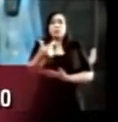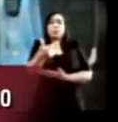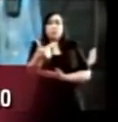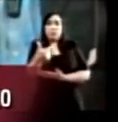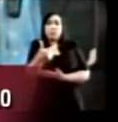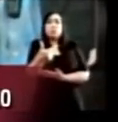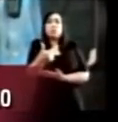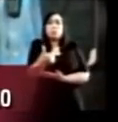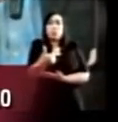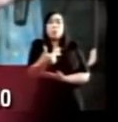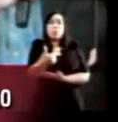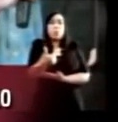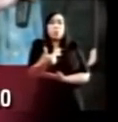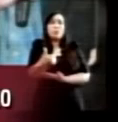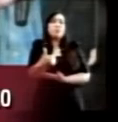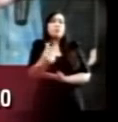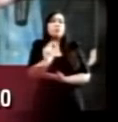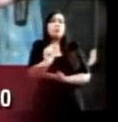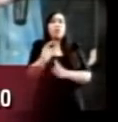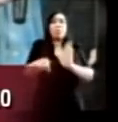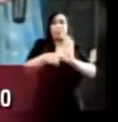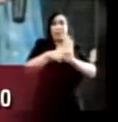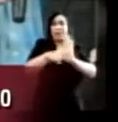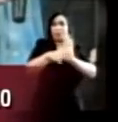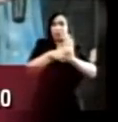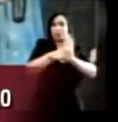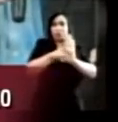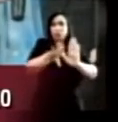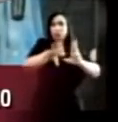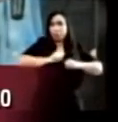56.862 foram negativos.